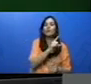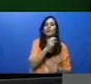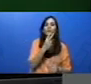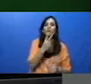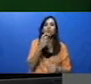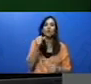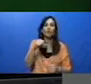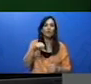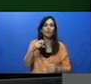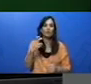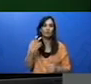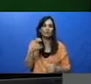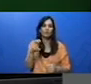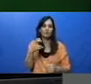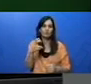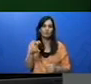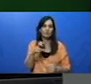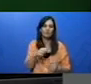1.295,